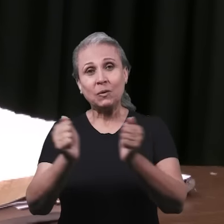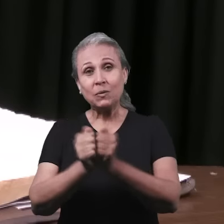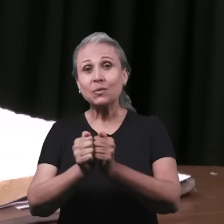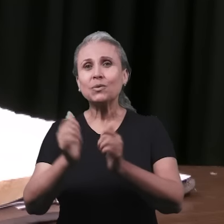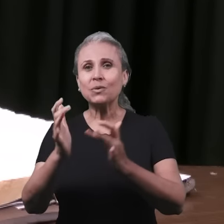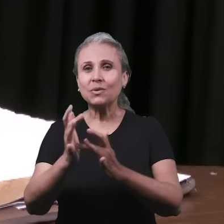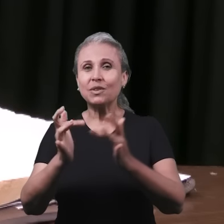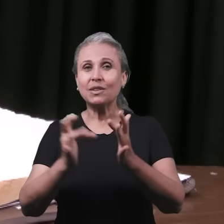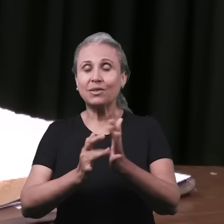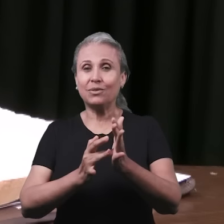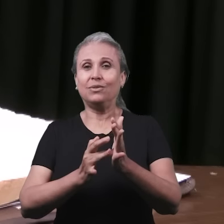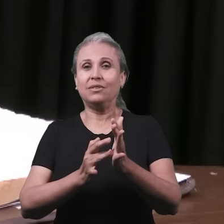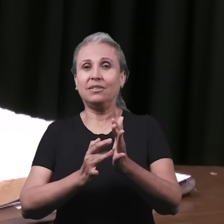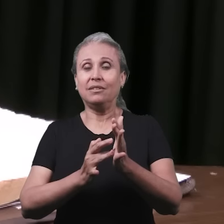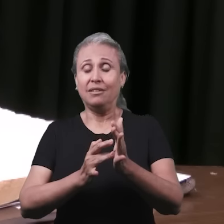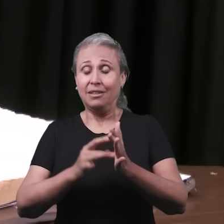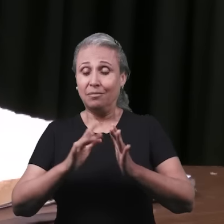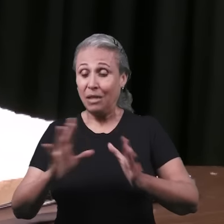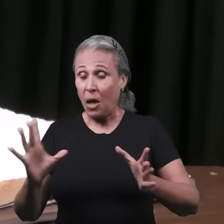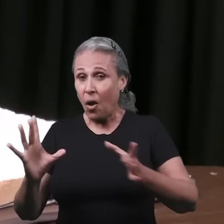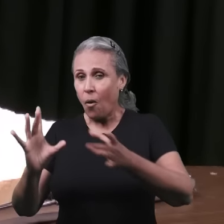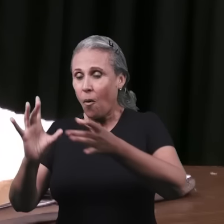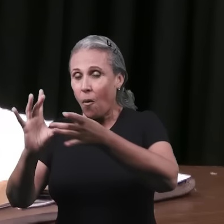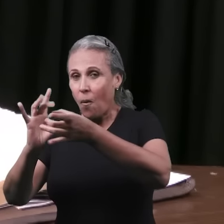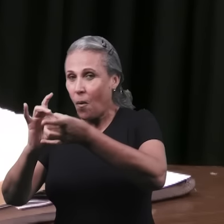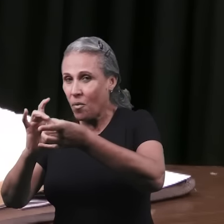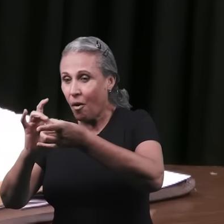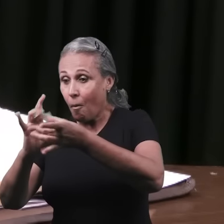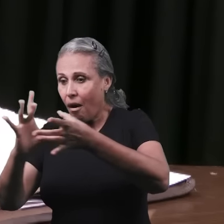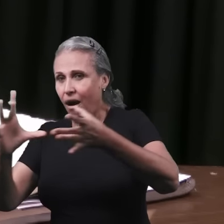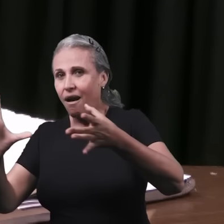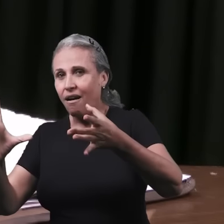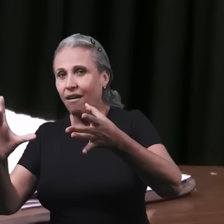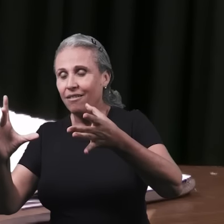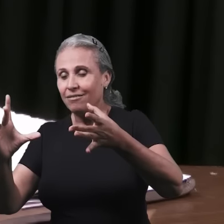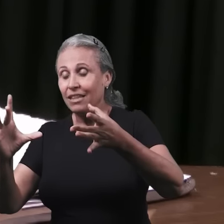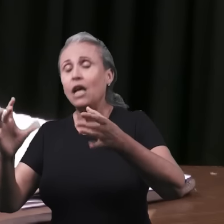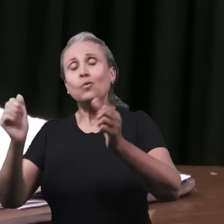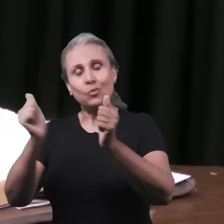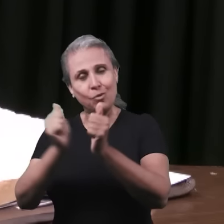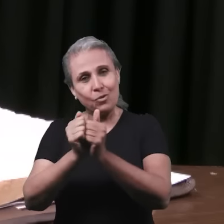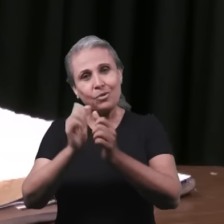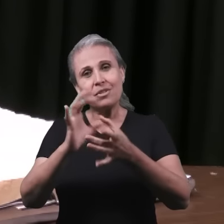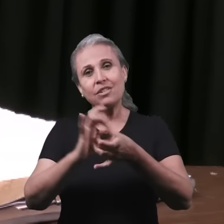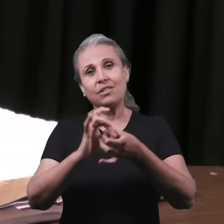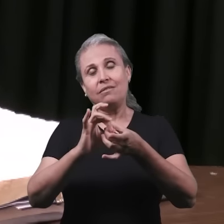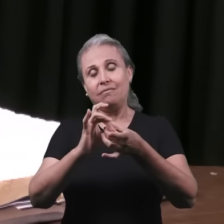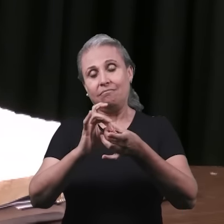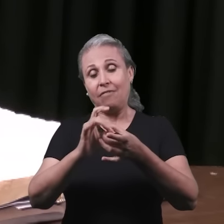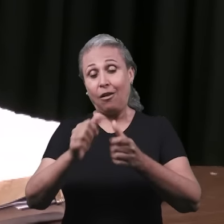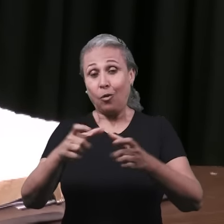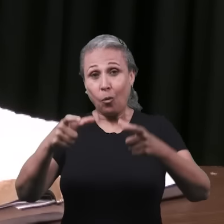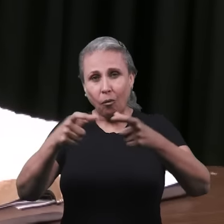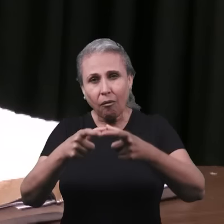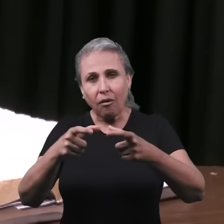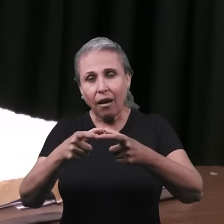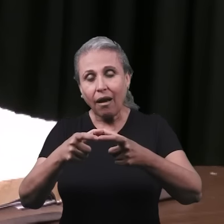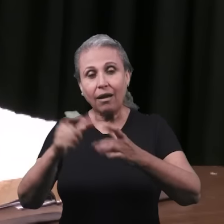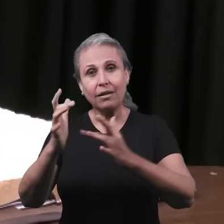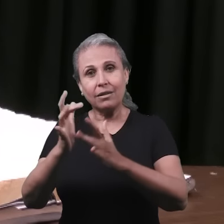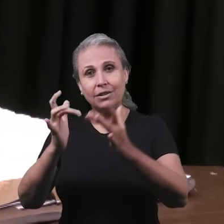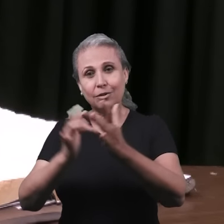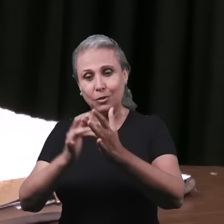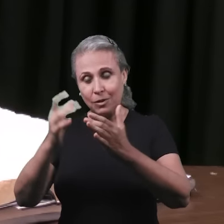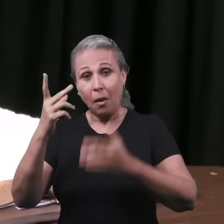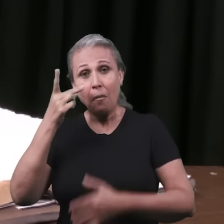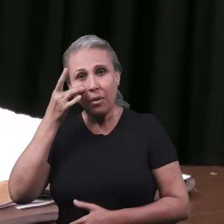está, mas ainda não estão em comunhão com Ele. Estar onde Jesus está não é o suficiente. O importante é o